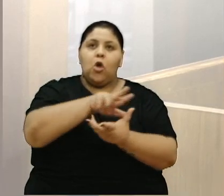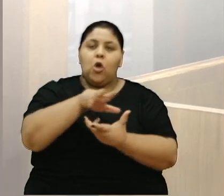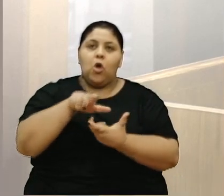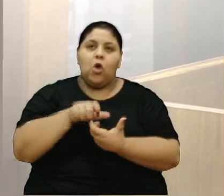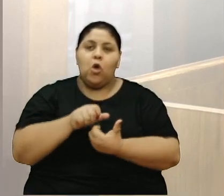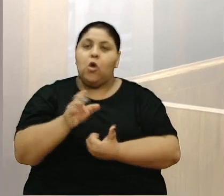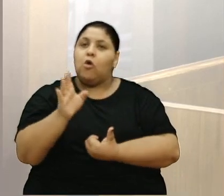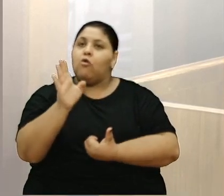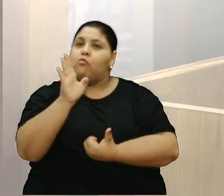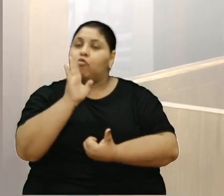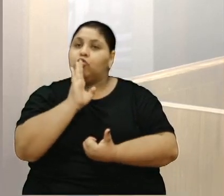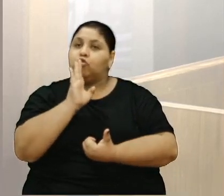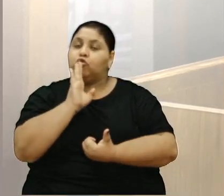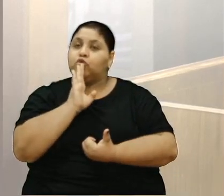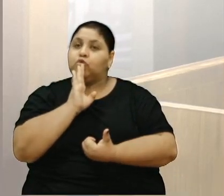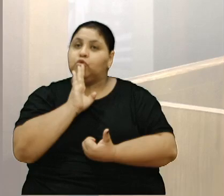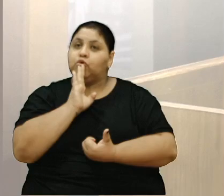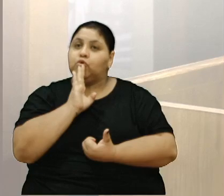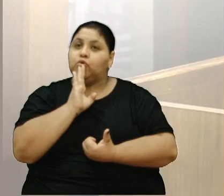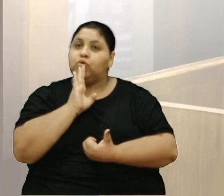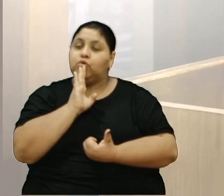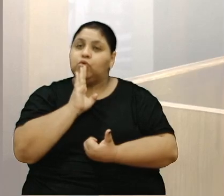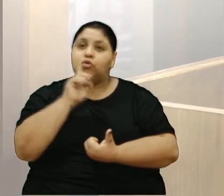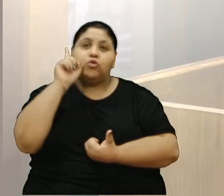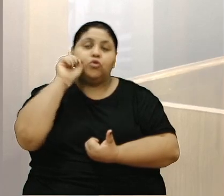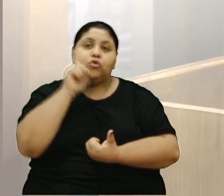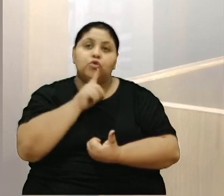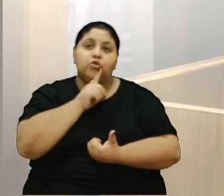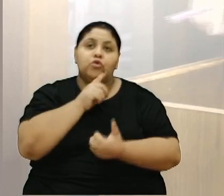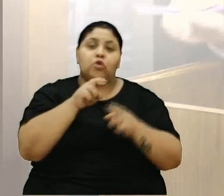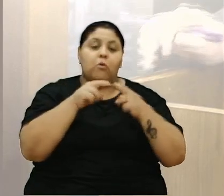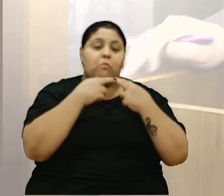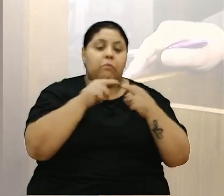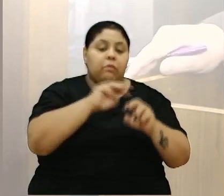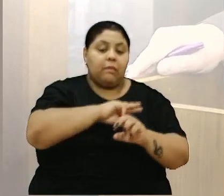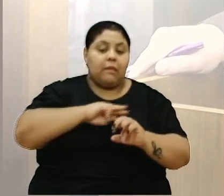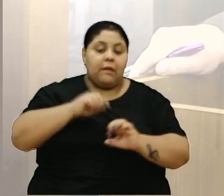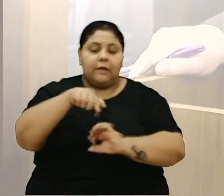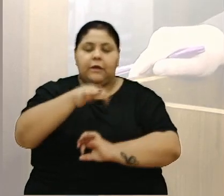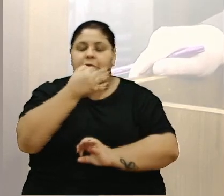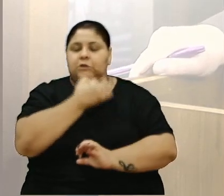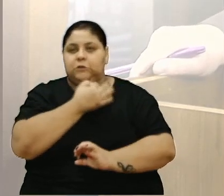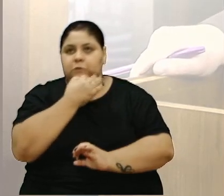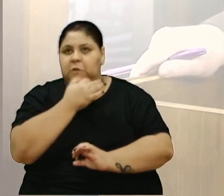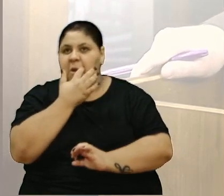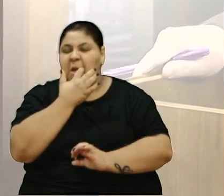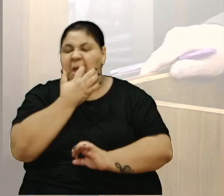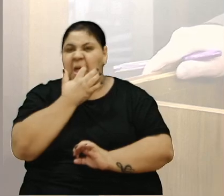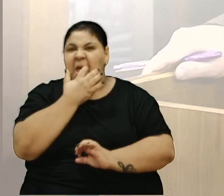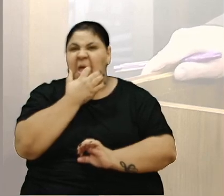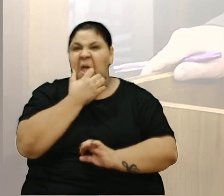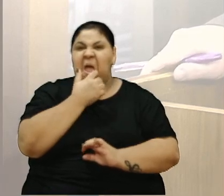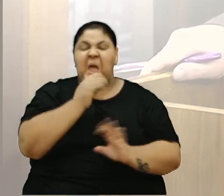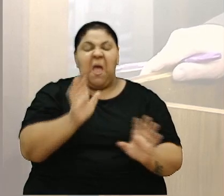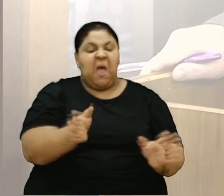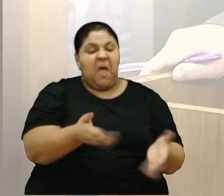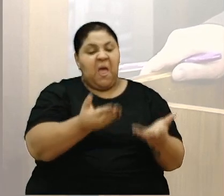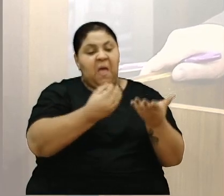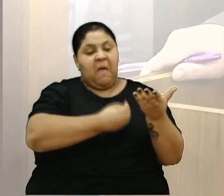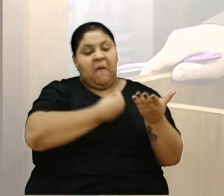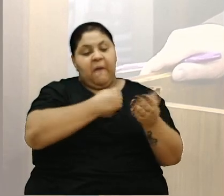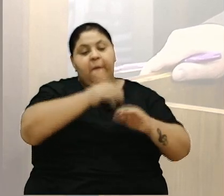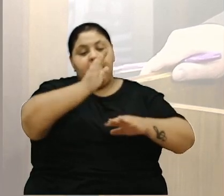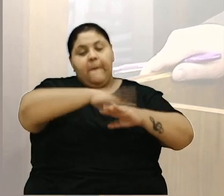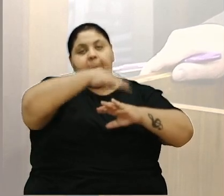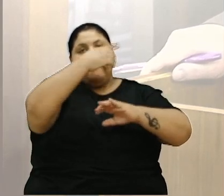em Michigan, Detroit, conhecem Randon e Marco Polo, que fomentam a vida de mais de 16